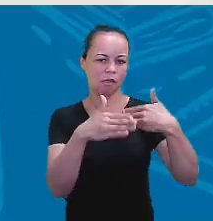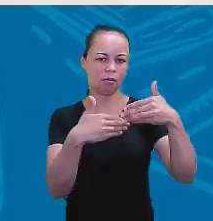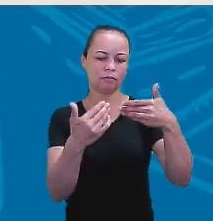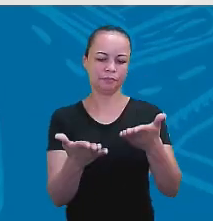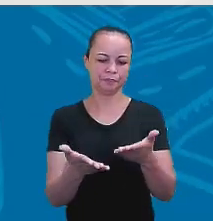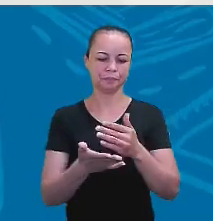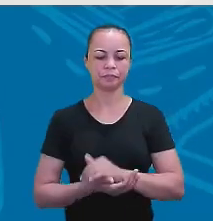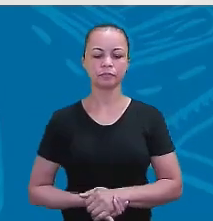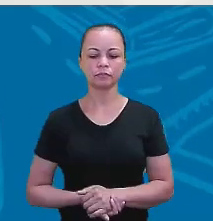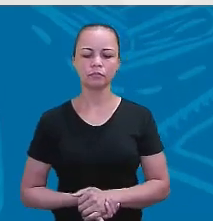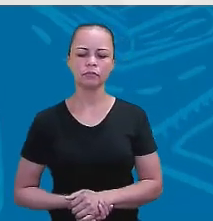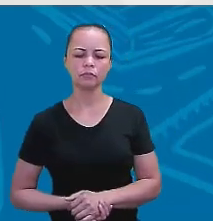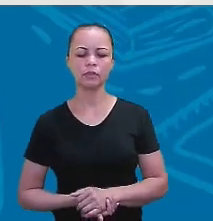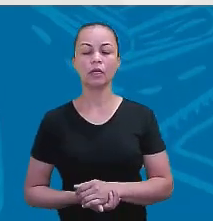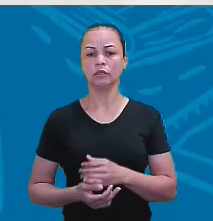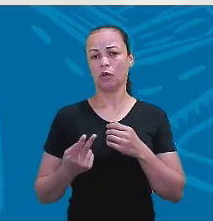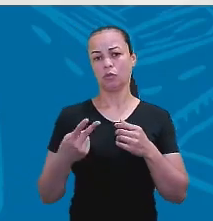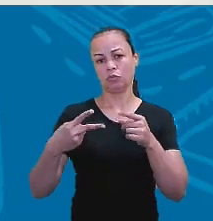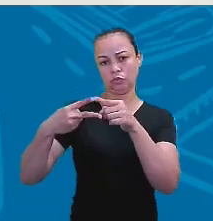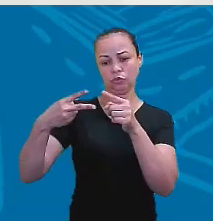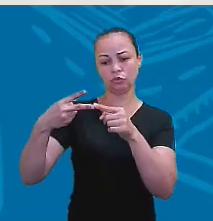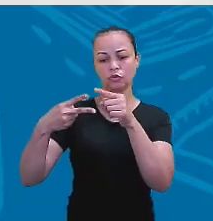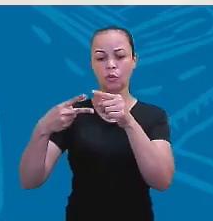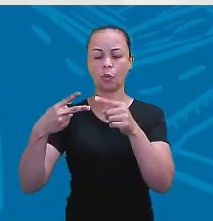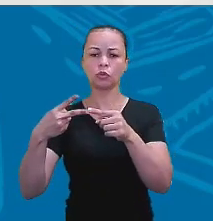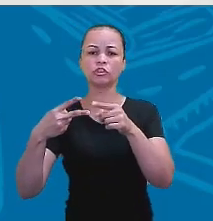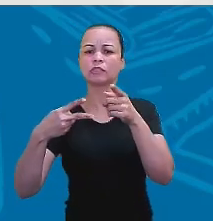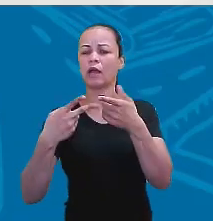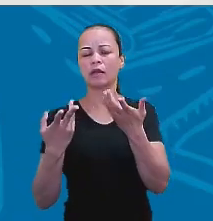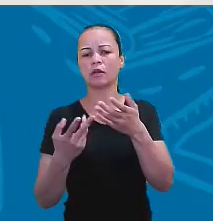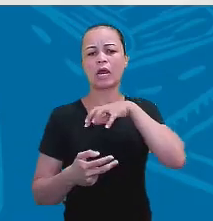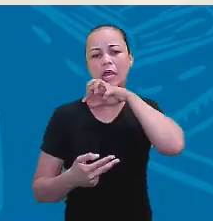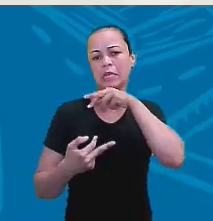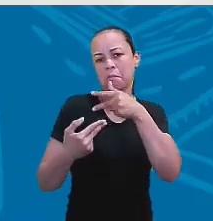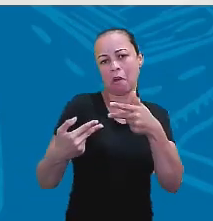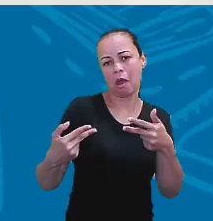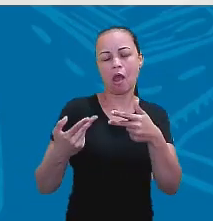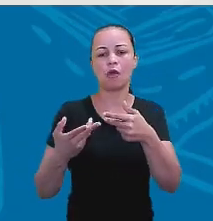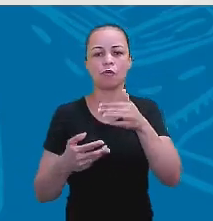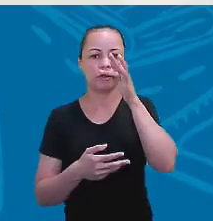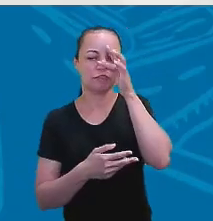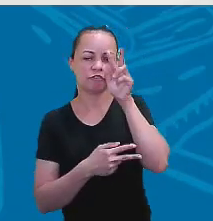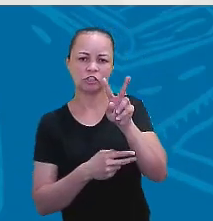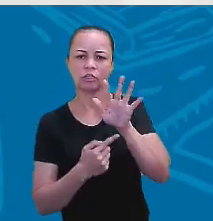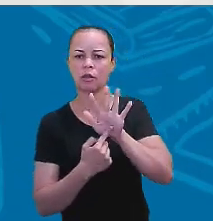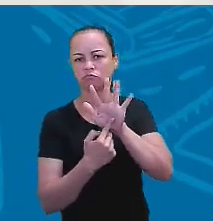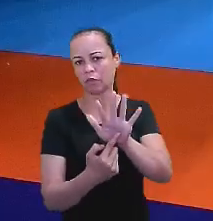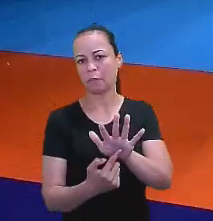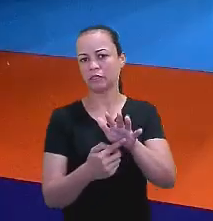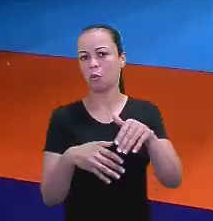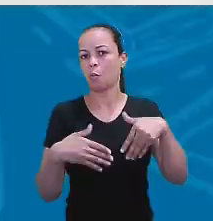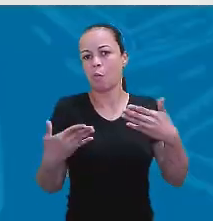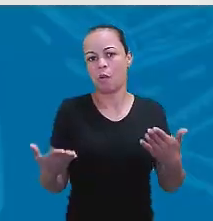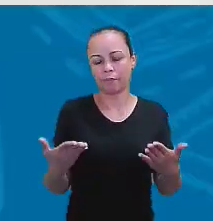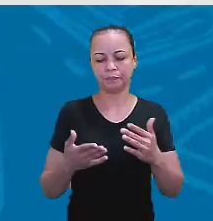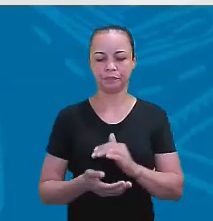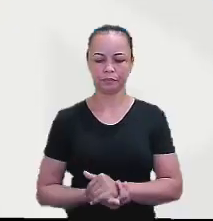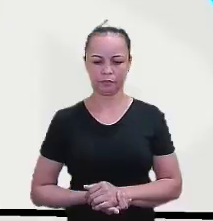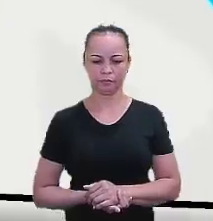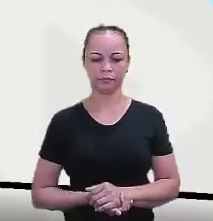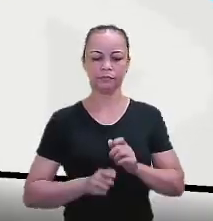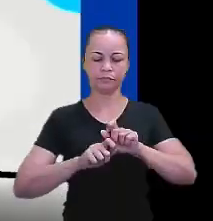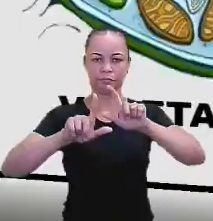saber qual dessas daí está representando a célula animal, essa imagem, e qual delas está representando a célula vegetal. Abre essa imagem aí, por favor, novamente em